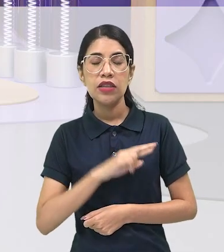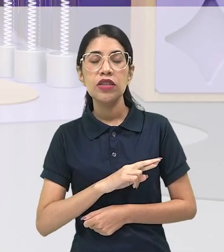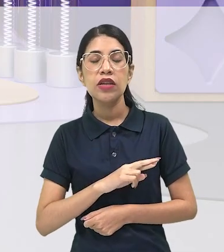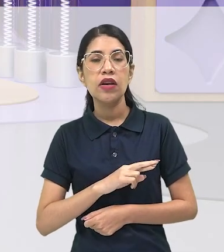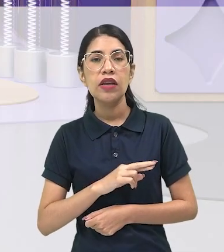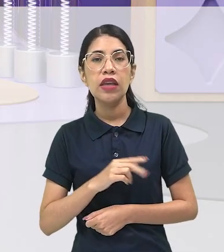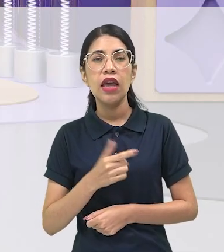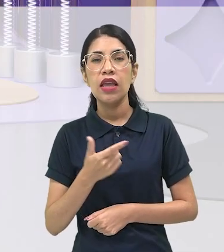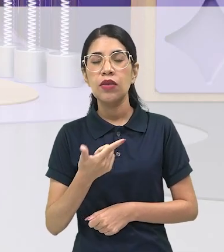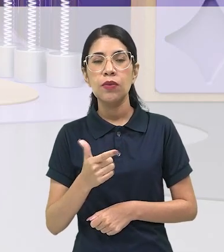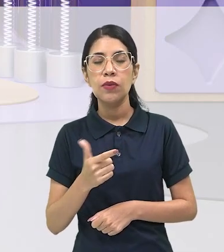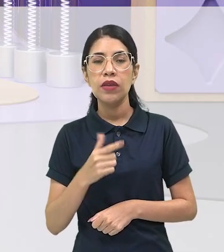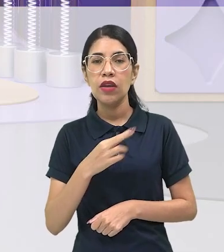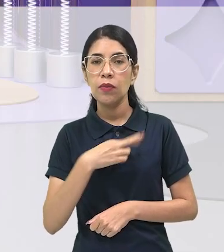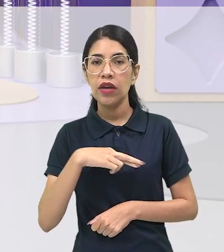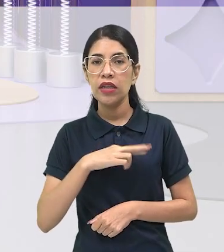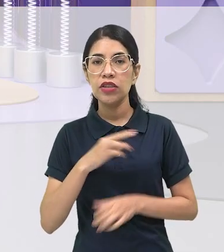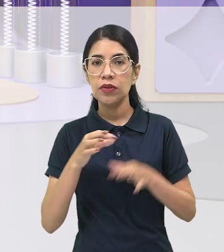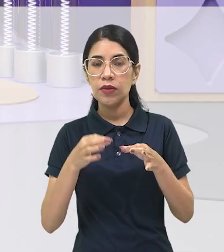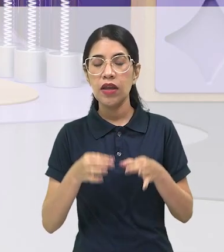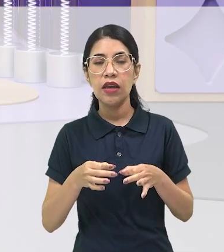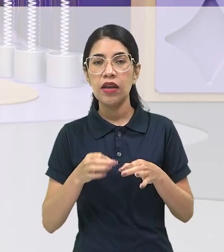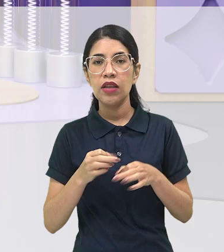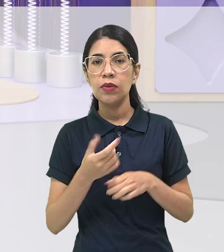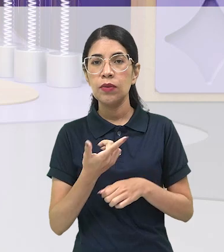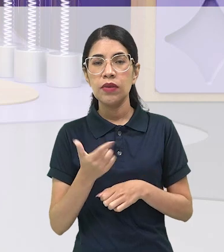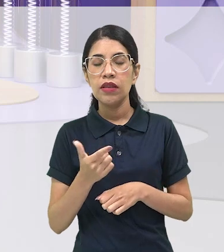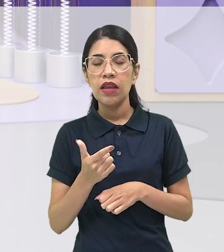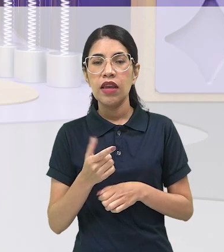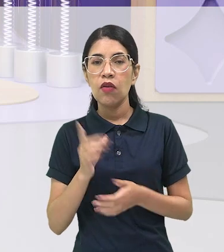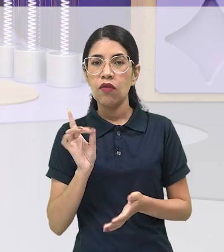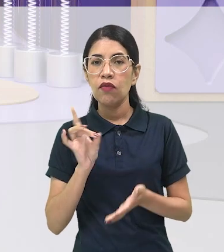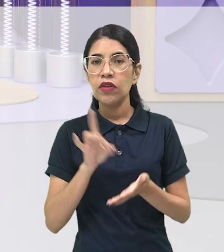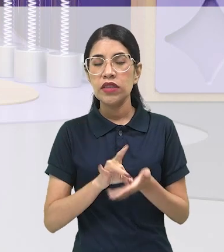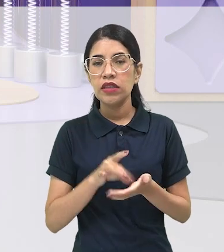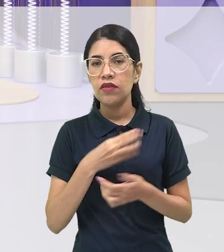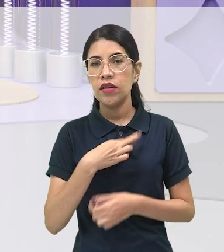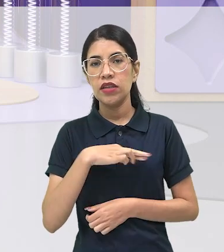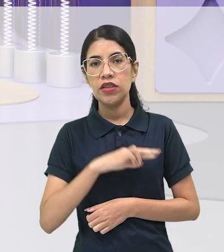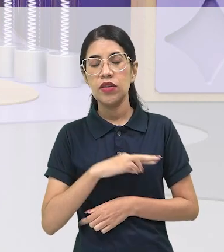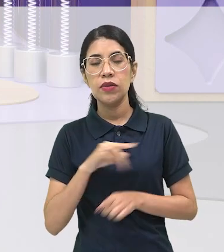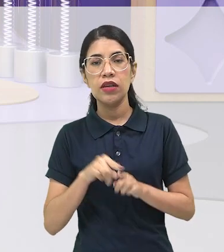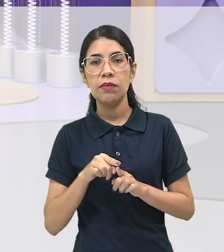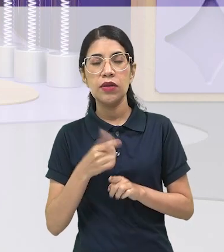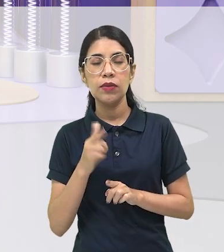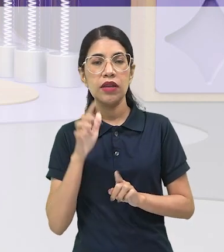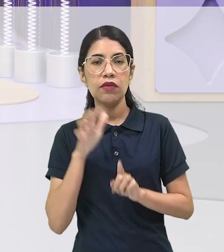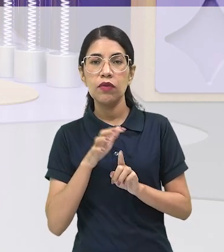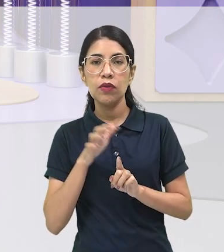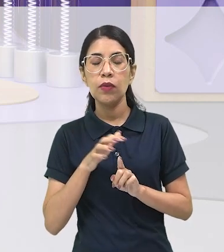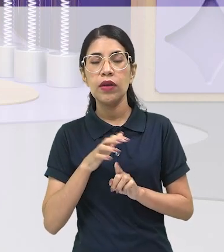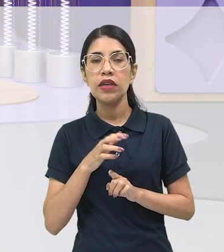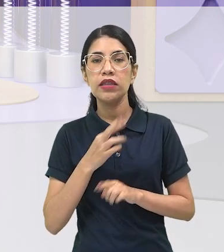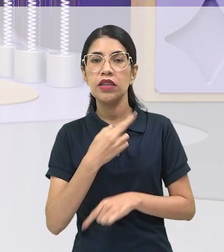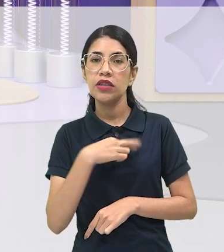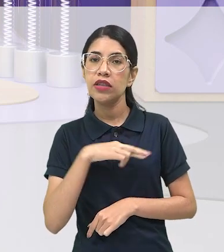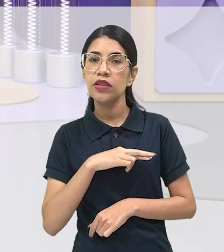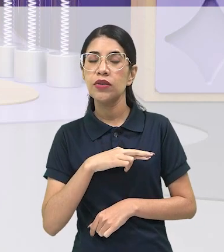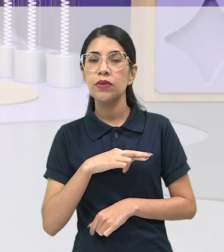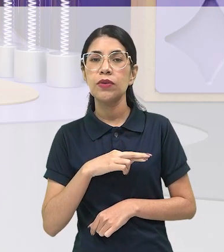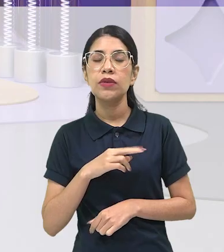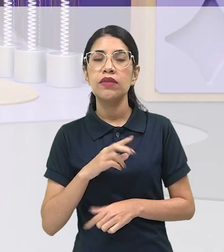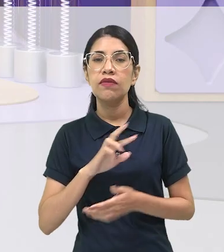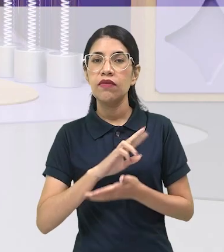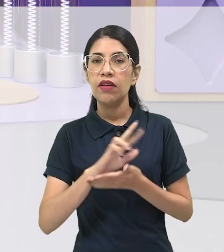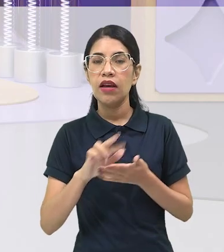Estado secular, é aquele que não adota a religião oficial, nem interfere em assuntos religiosos, a menos